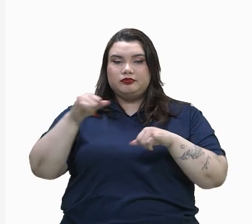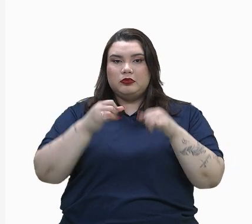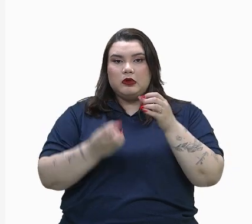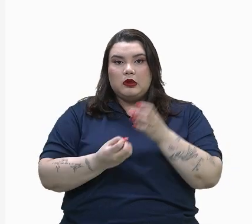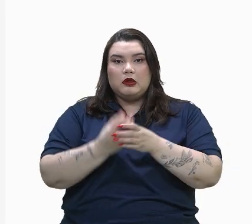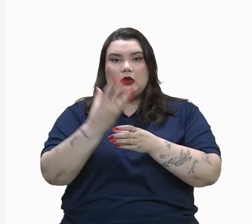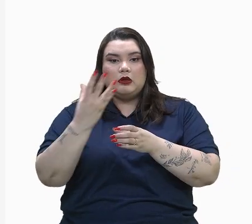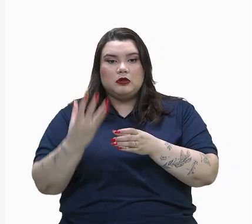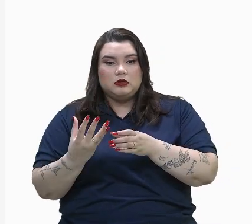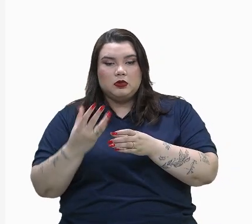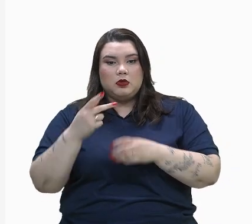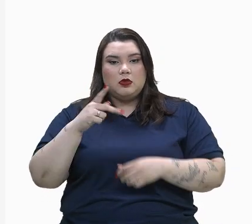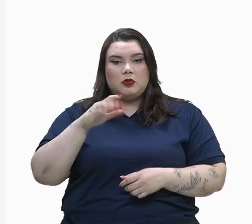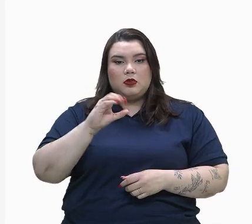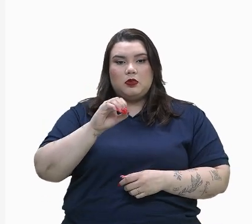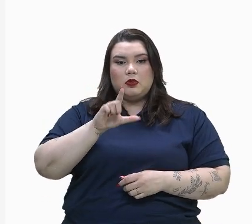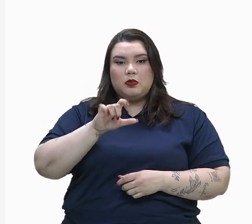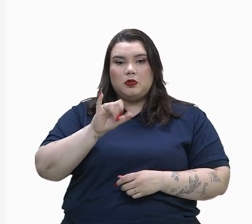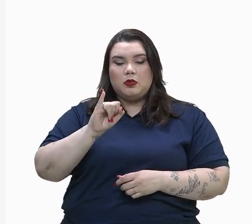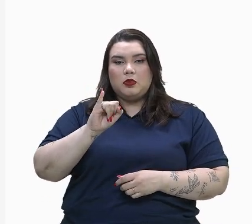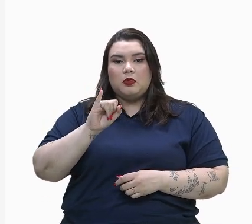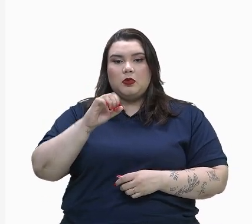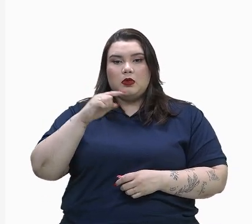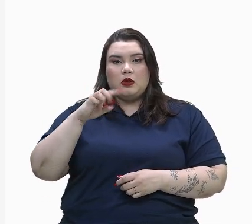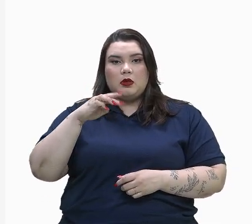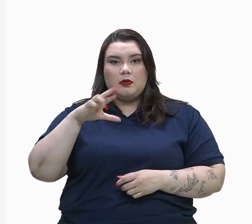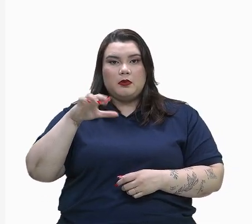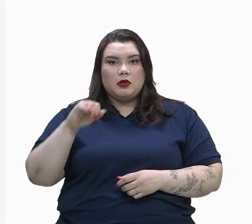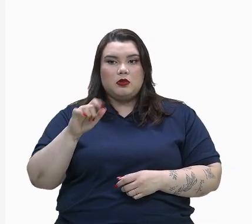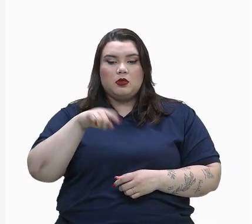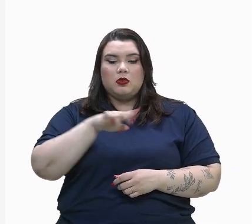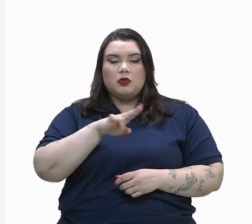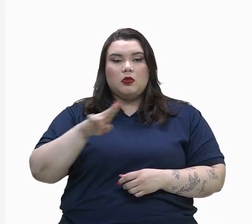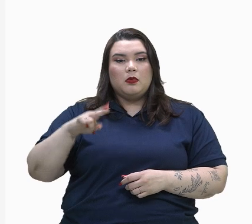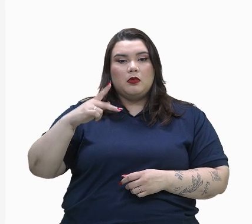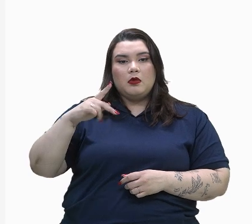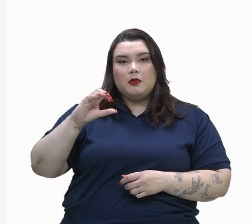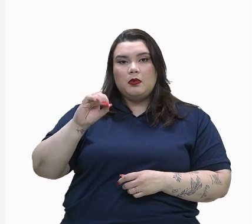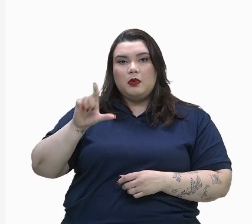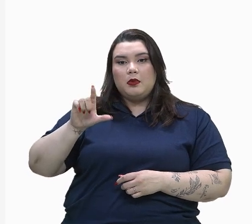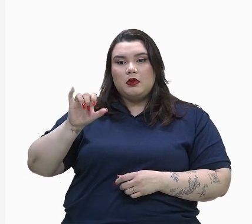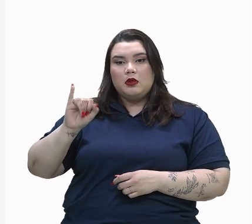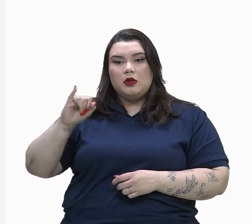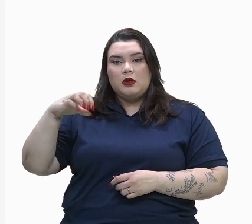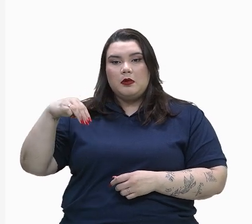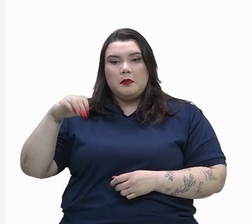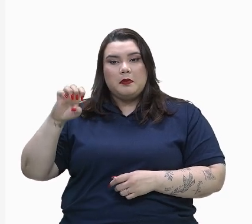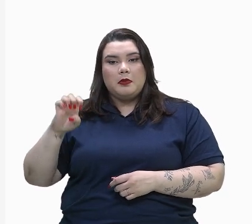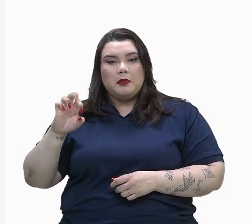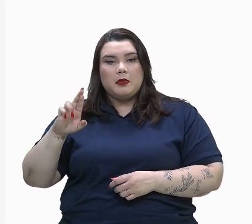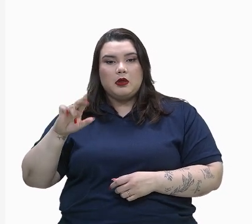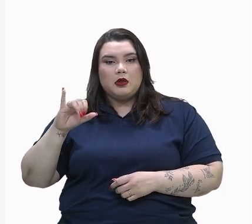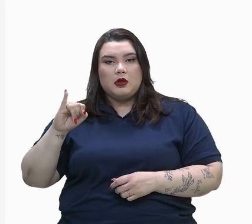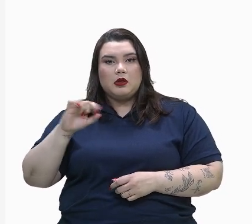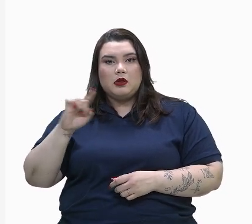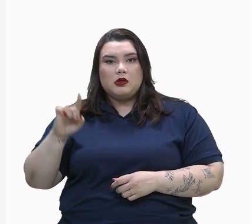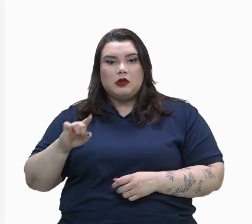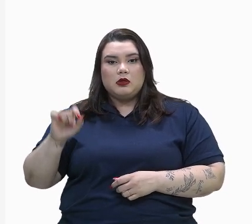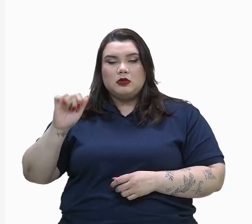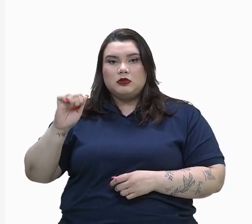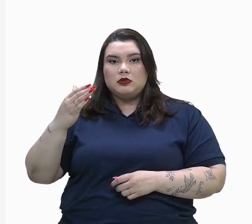formação dos polímeros é chamada de polimerização, tá? Então, a gente percebe